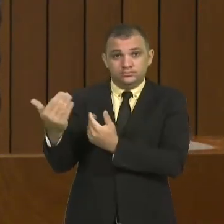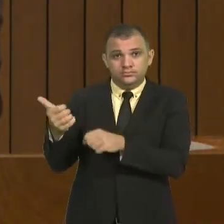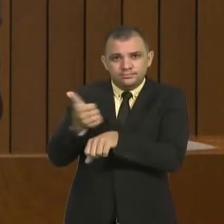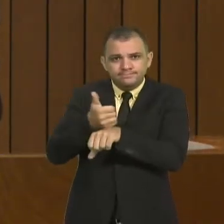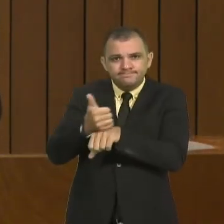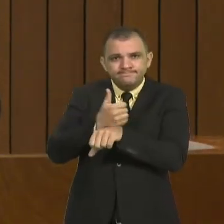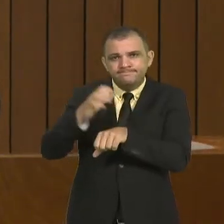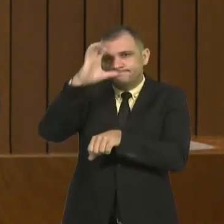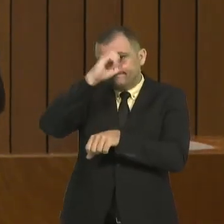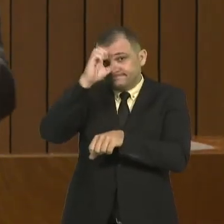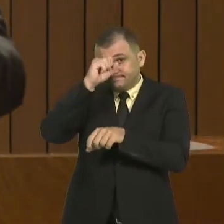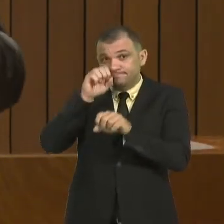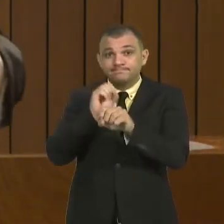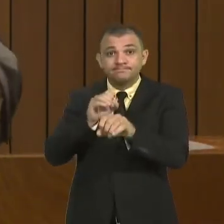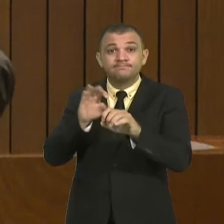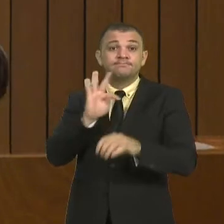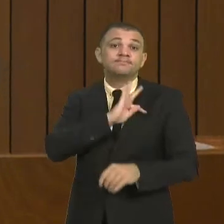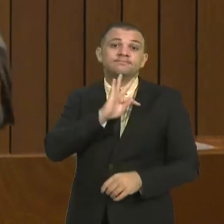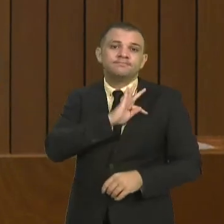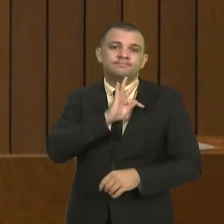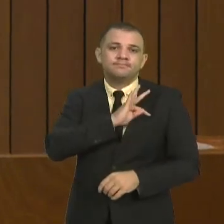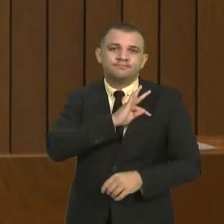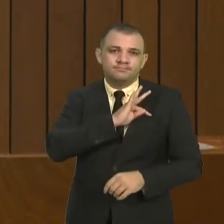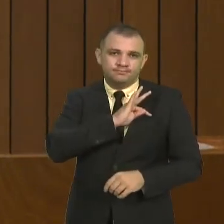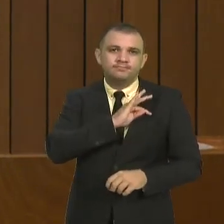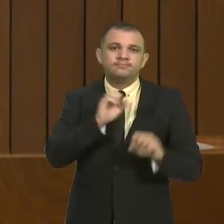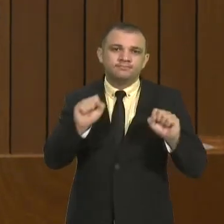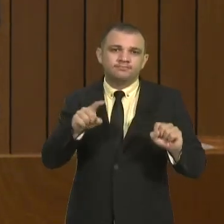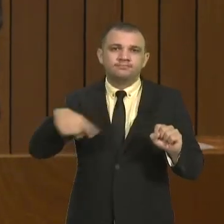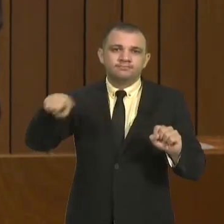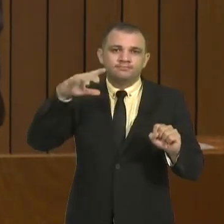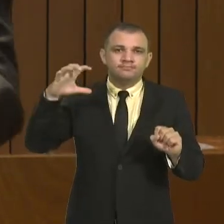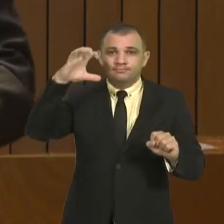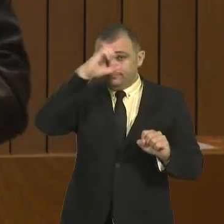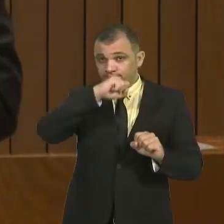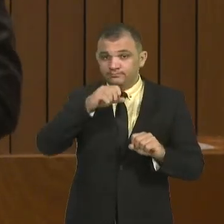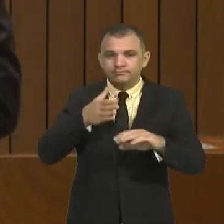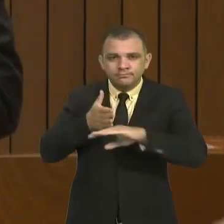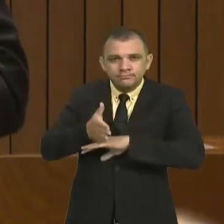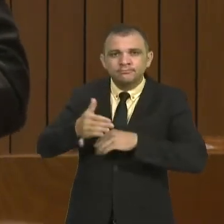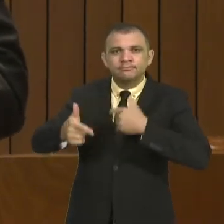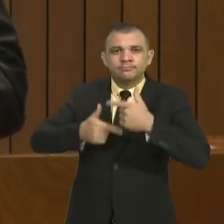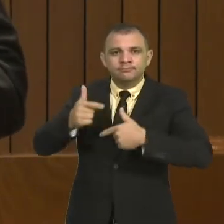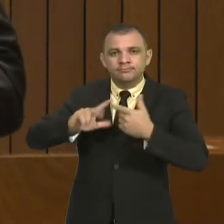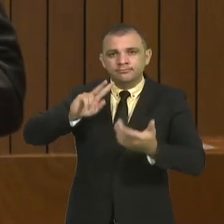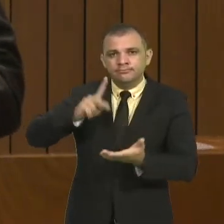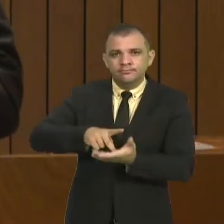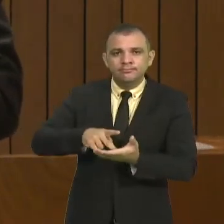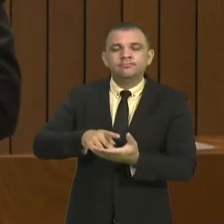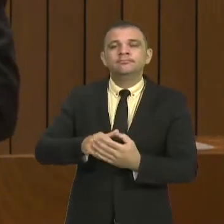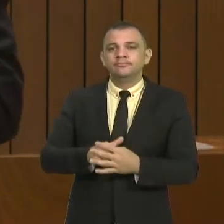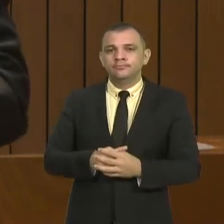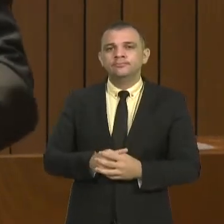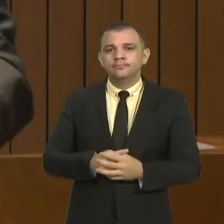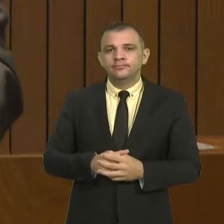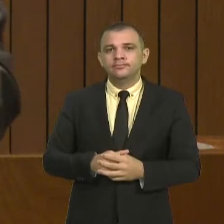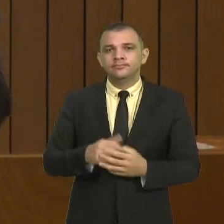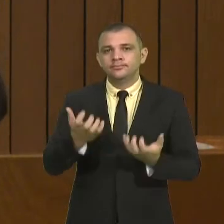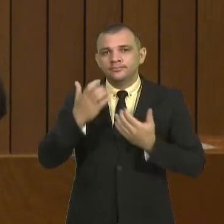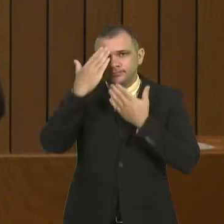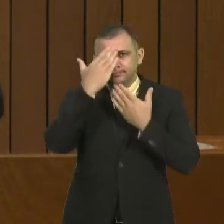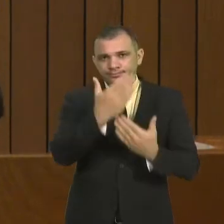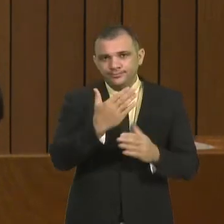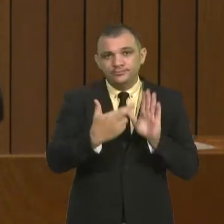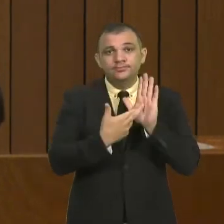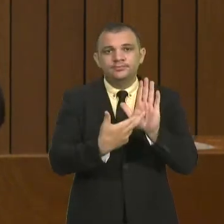ensino técnico para que esses jovens possam entrar realmente no mercado de trabalho. Então, eu quero aqui agradecer em nome do